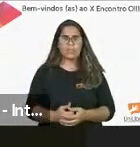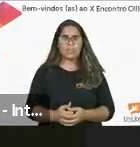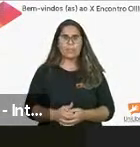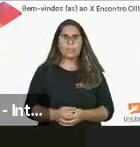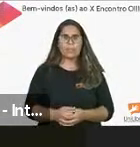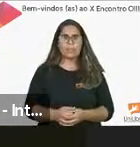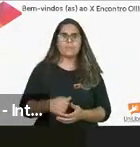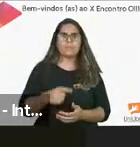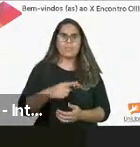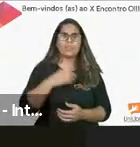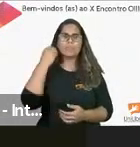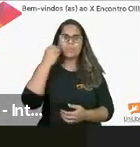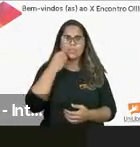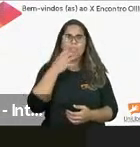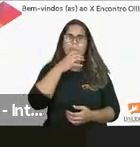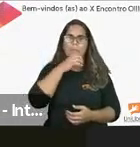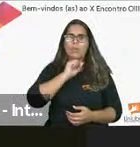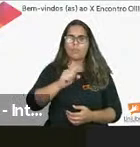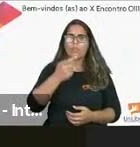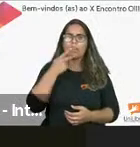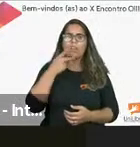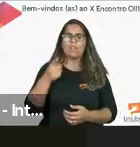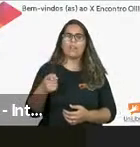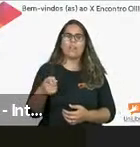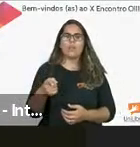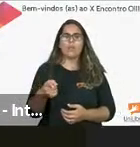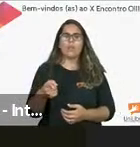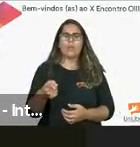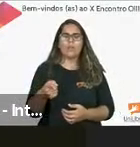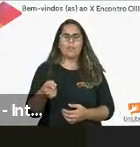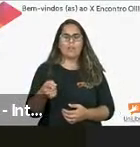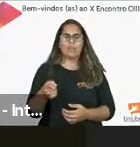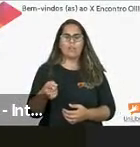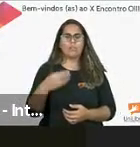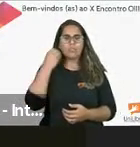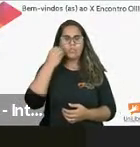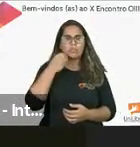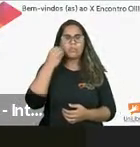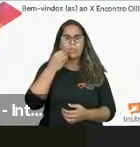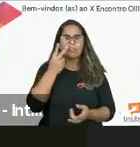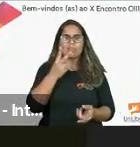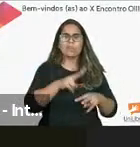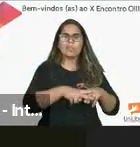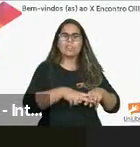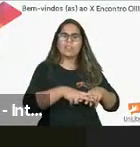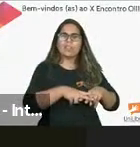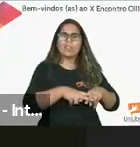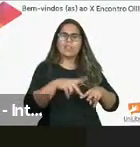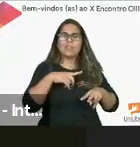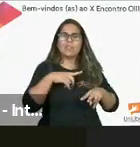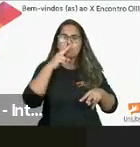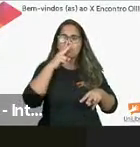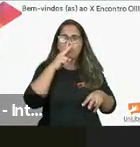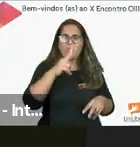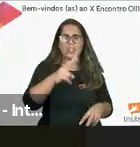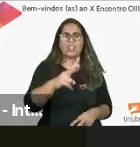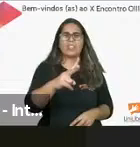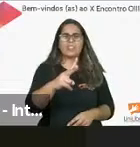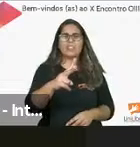Essa experiência, Paulo Freire diz que foi assim... A experiência do cárcere foi uma experiência muito forte,